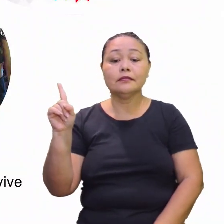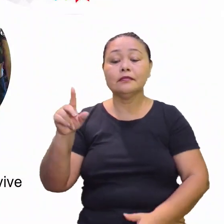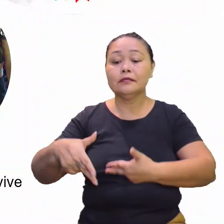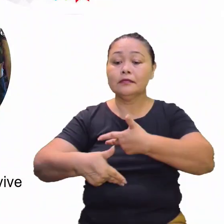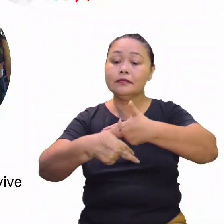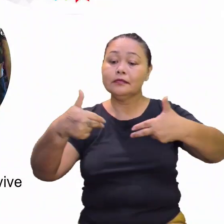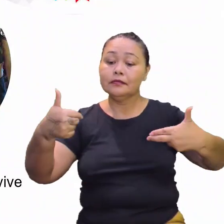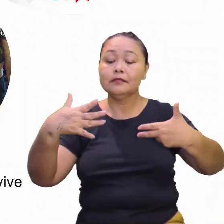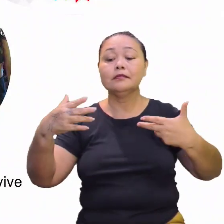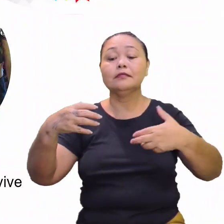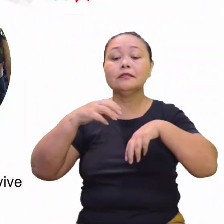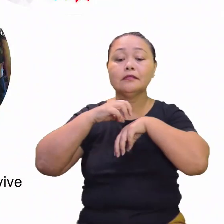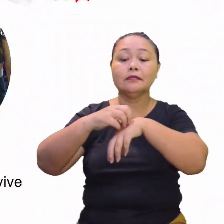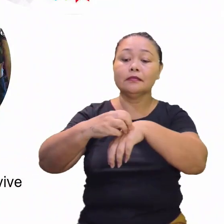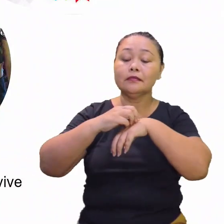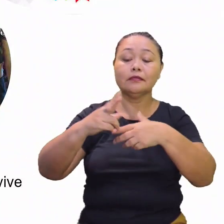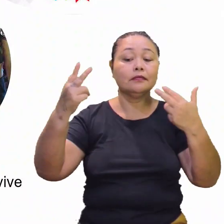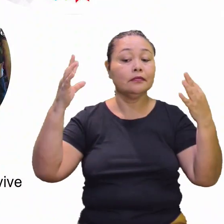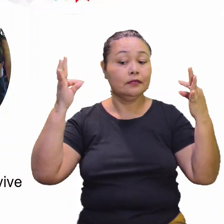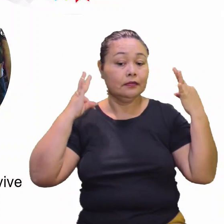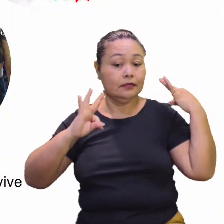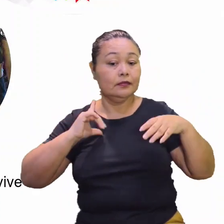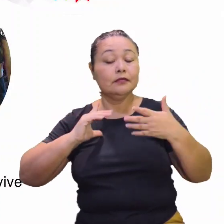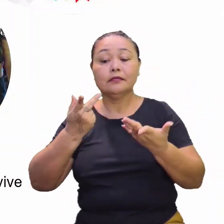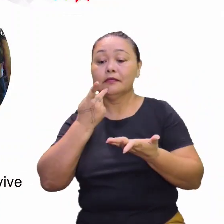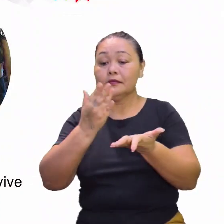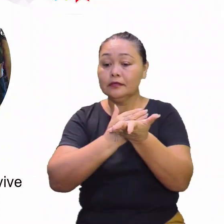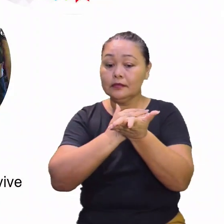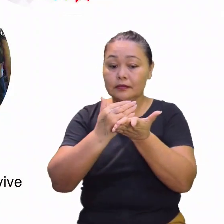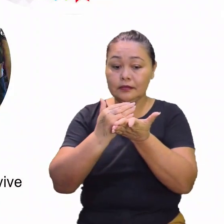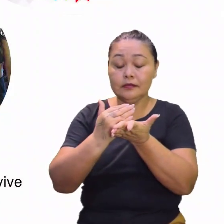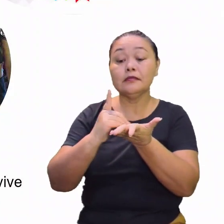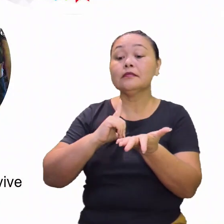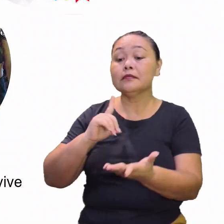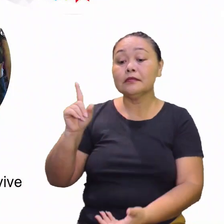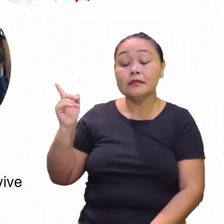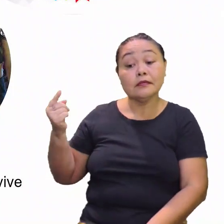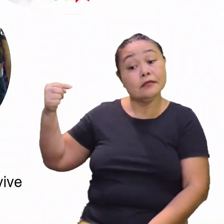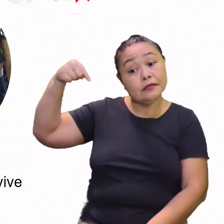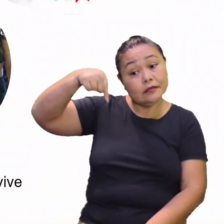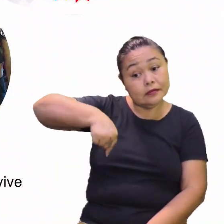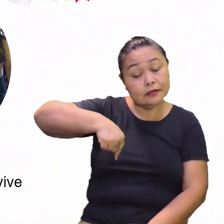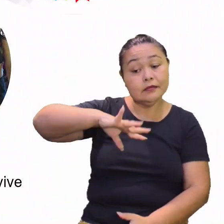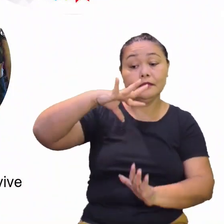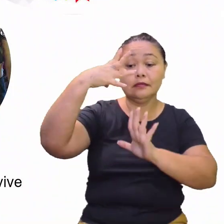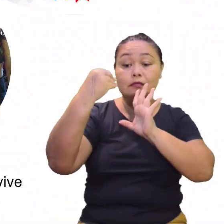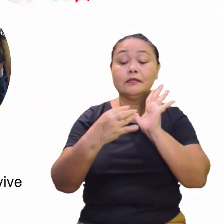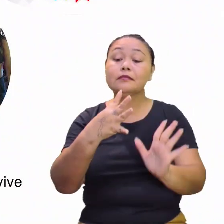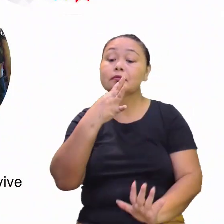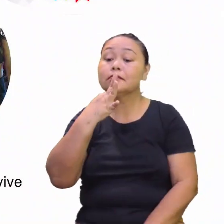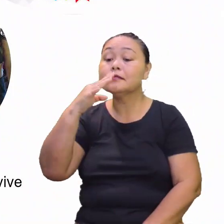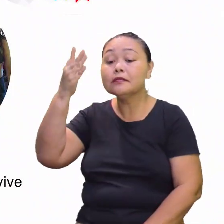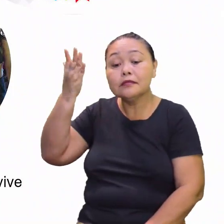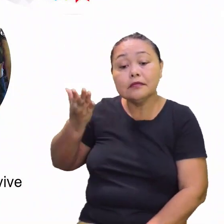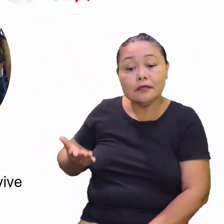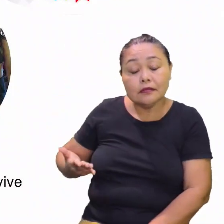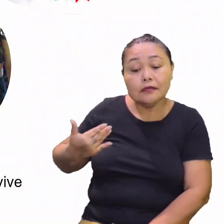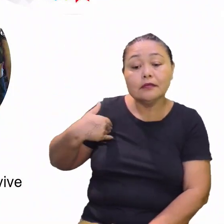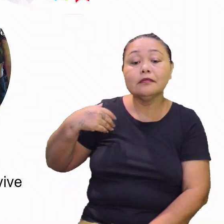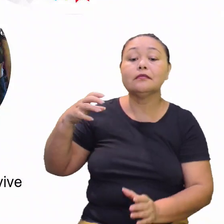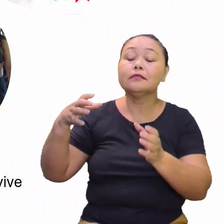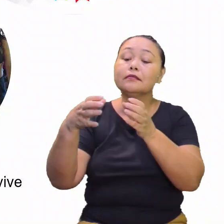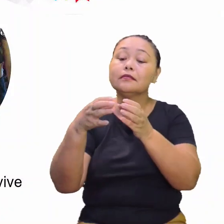O etnoturismo, o turismo étnico, né, que eu falei no começo da aula. Muitas pessoas vêm para a Amazônia para